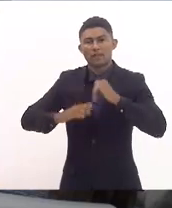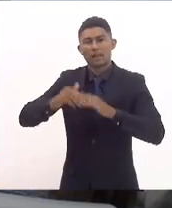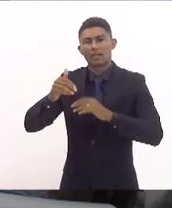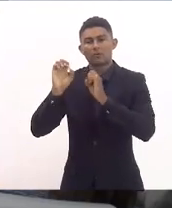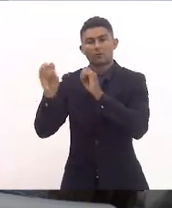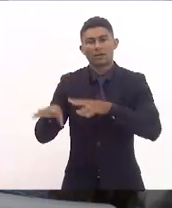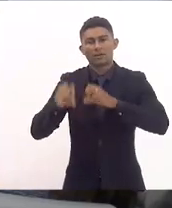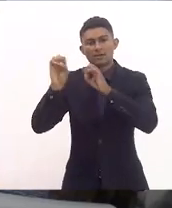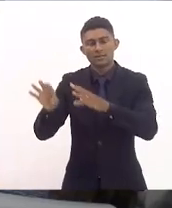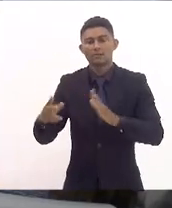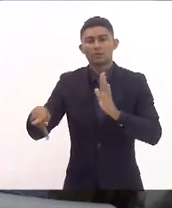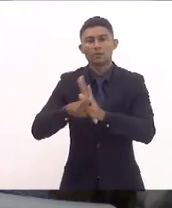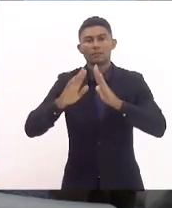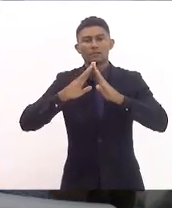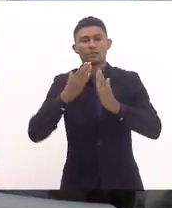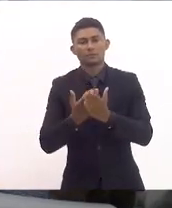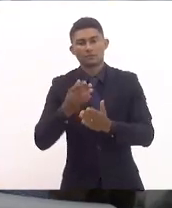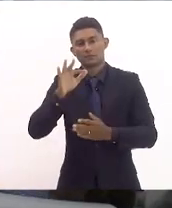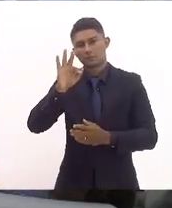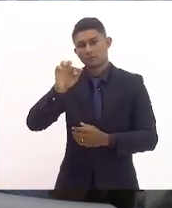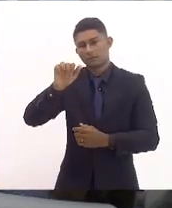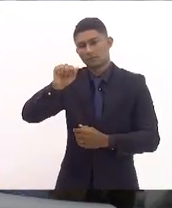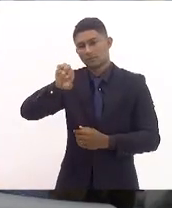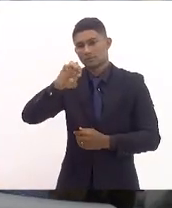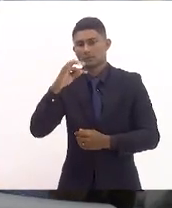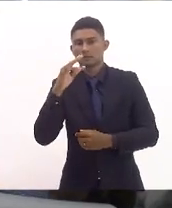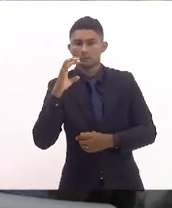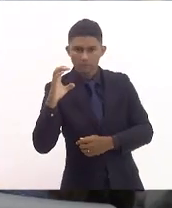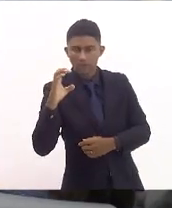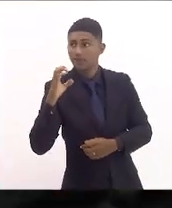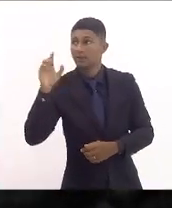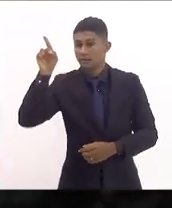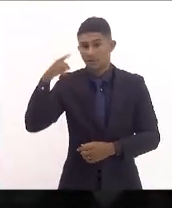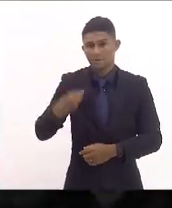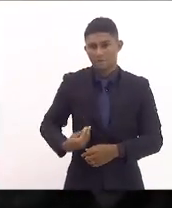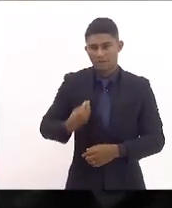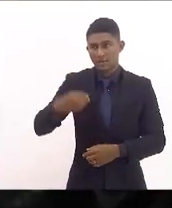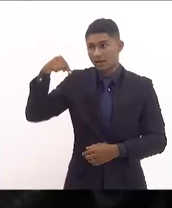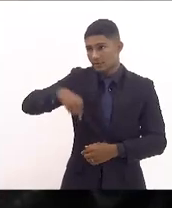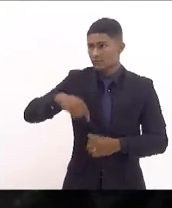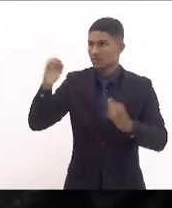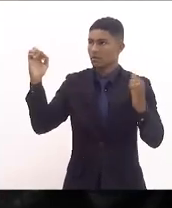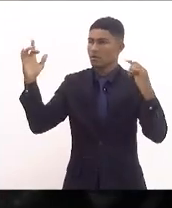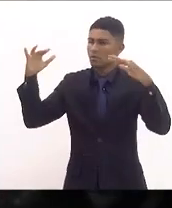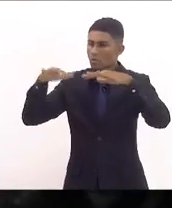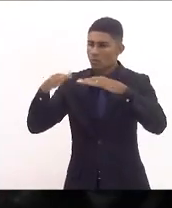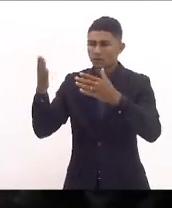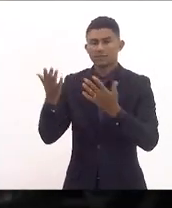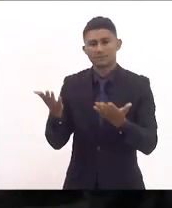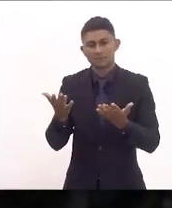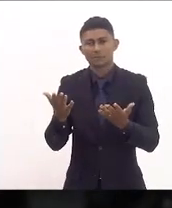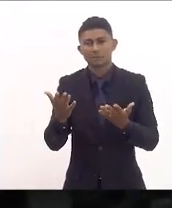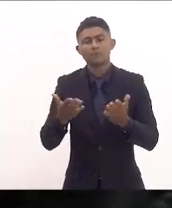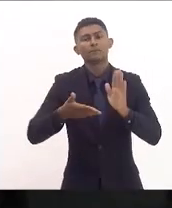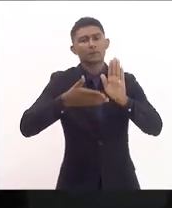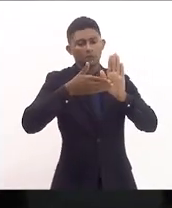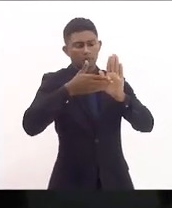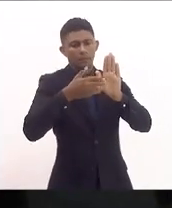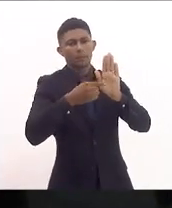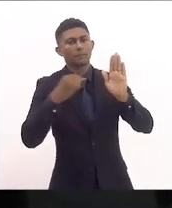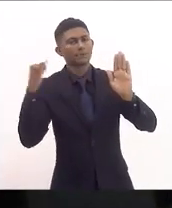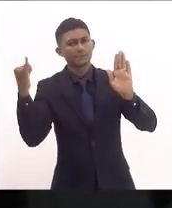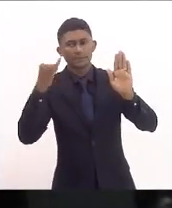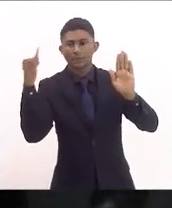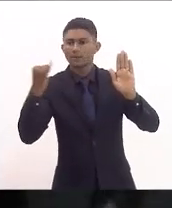Faetec aqui presentes no plenário das galerias da Assembleia Legislativa toma falta que é fundamental